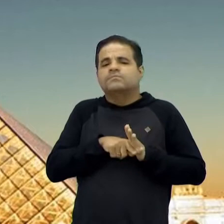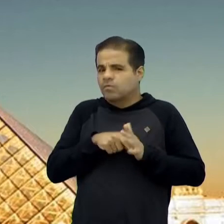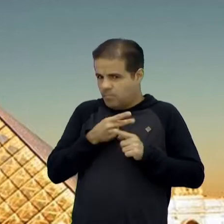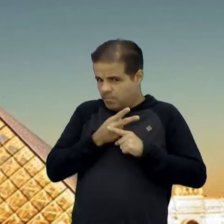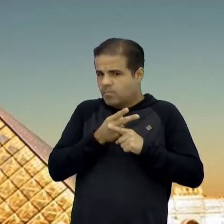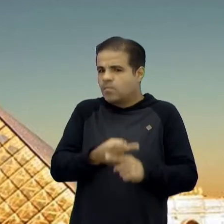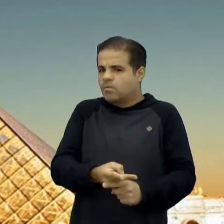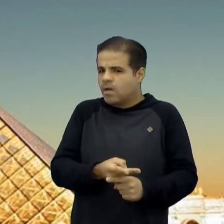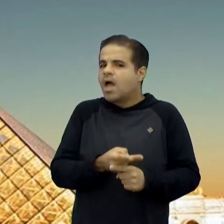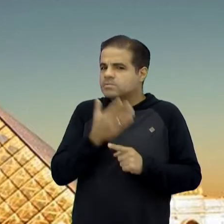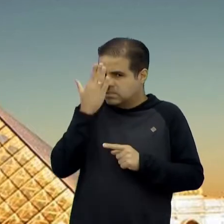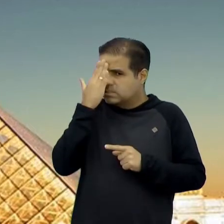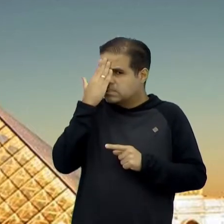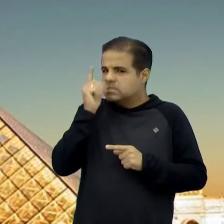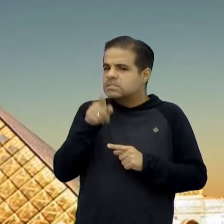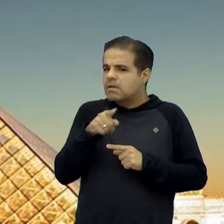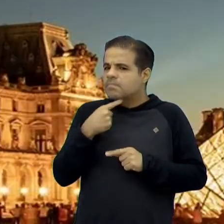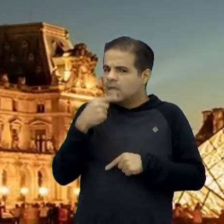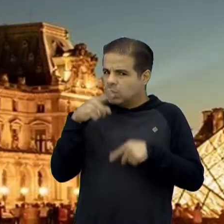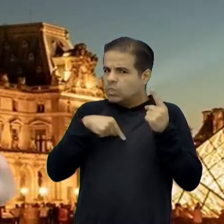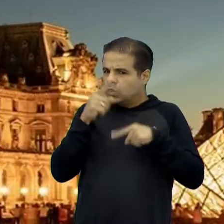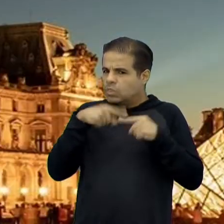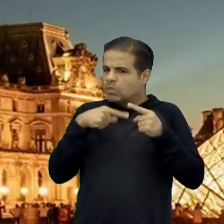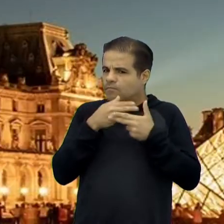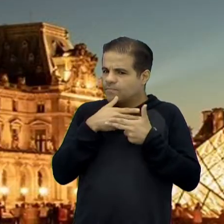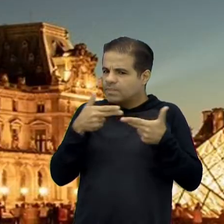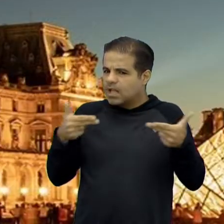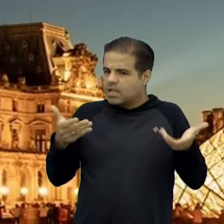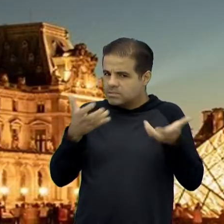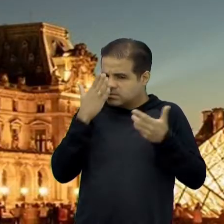disso, vou procurar saber, porque é nossa novidade. Muito legal.